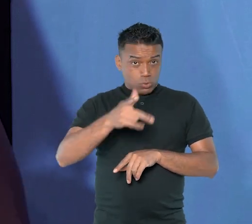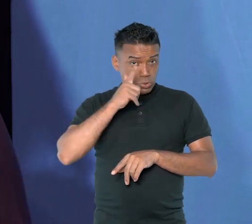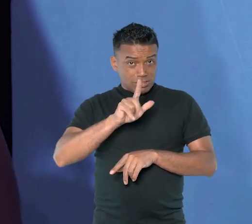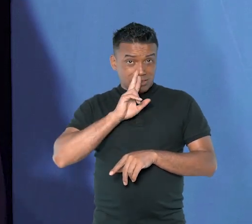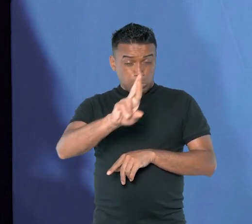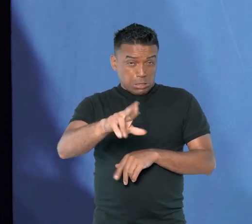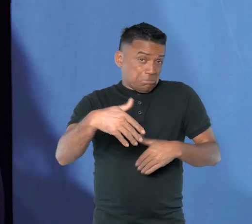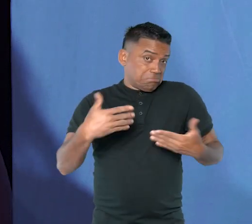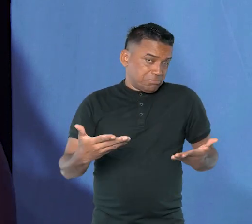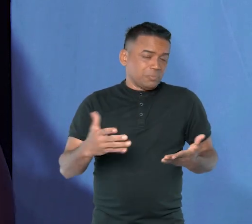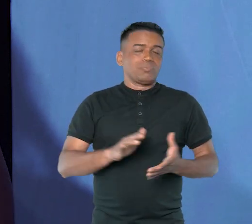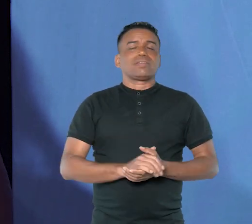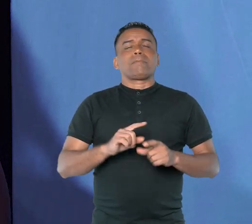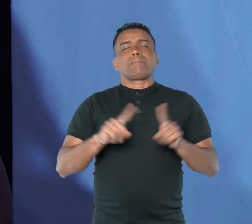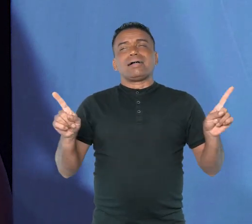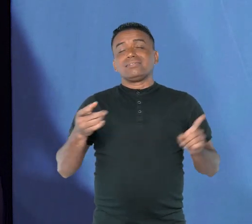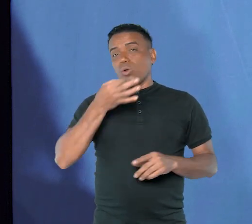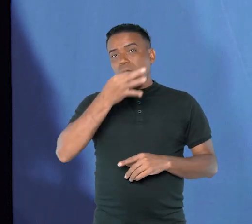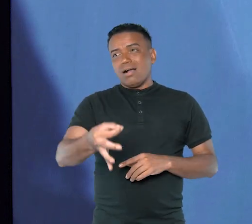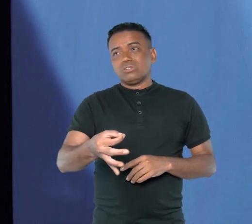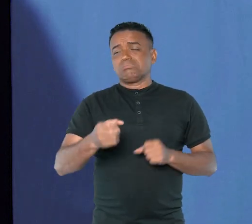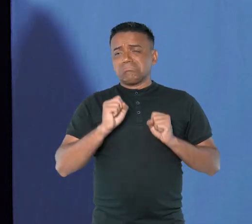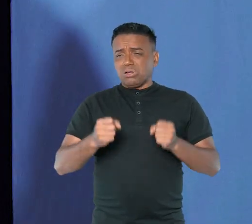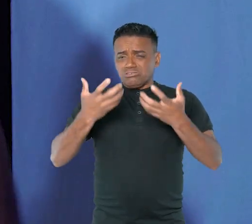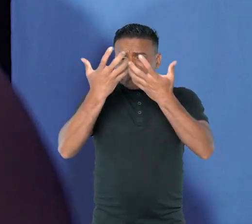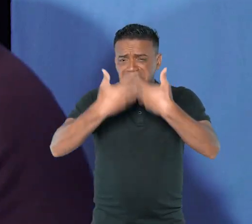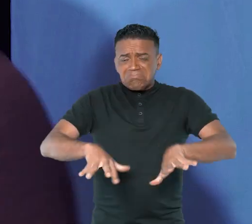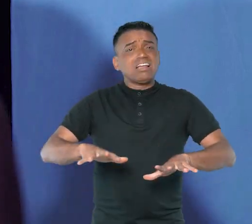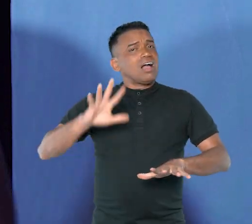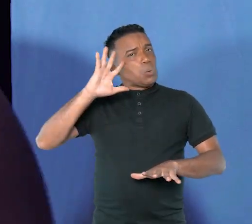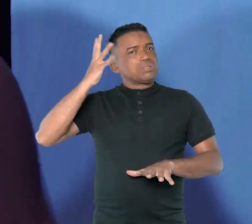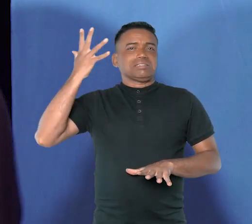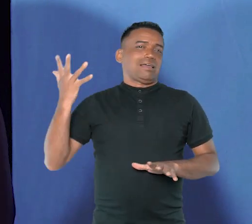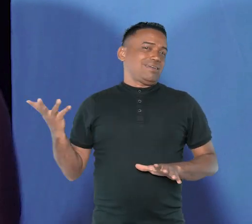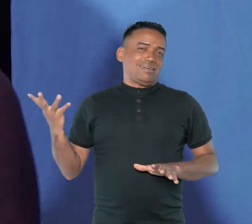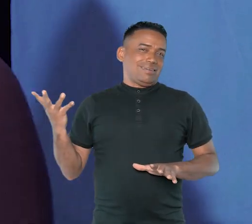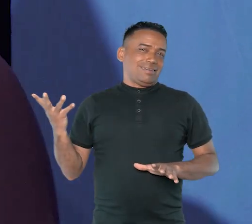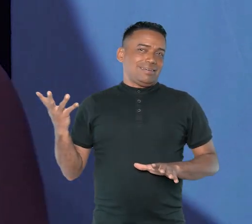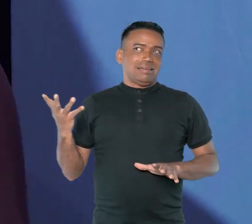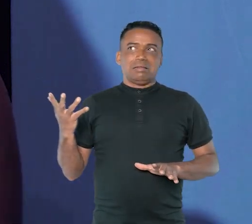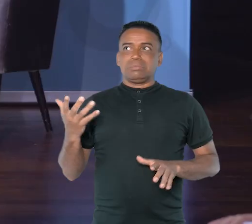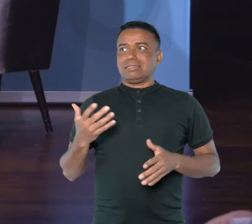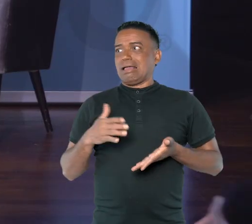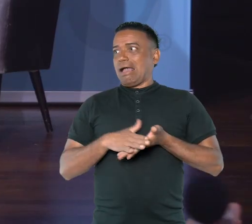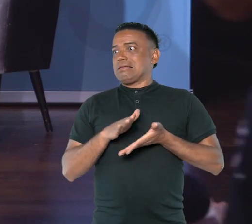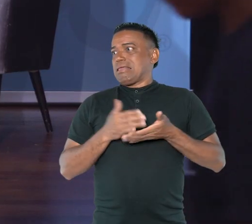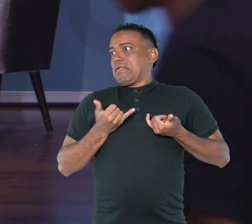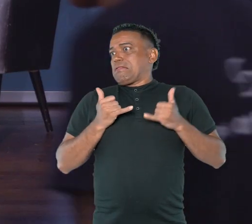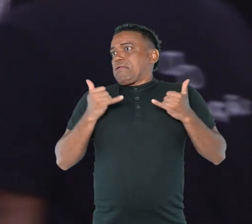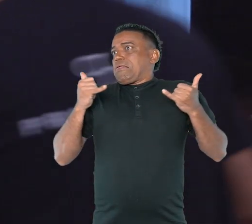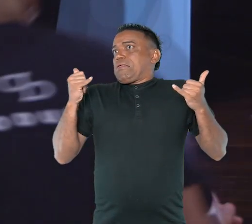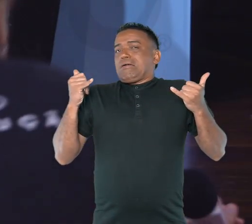coisas podem ser mais naturais nesse sentido, né? Sem muita energia, assim, né? Eu acho